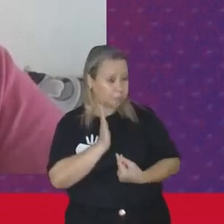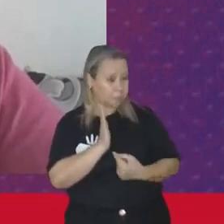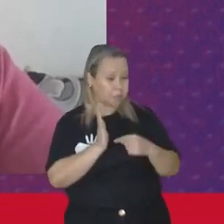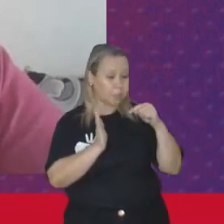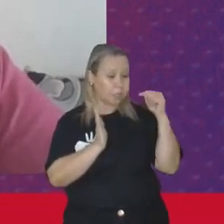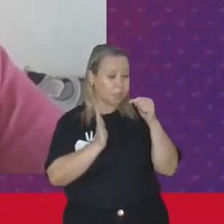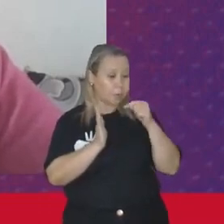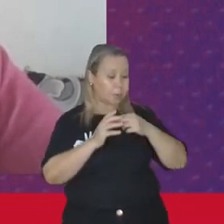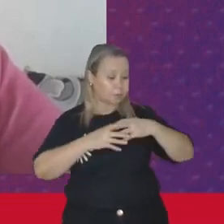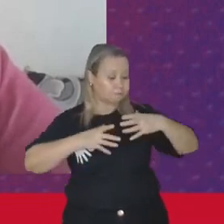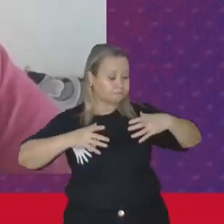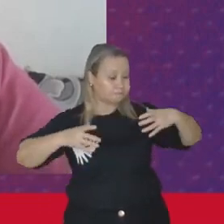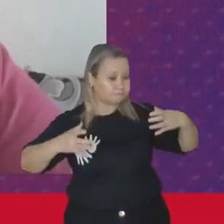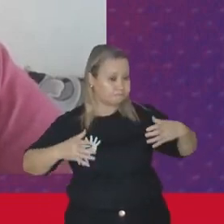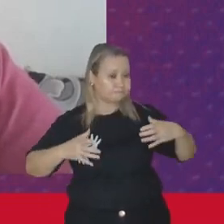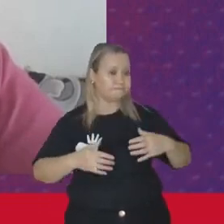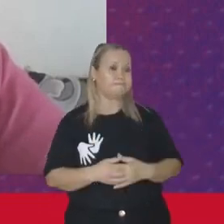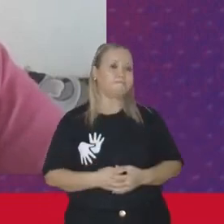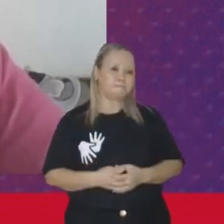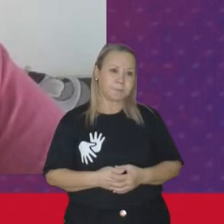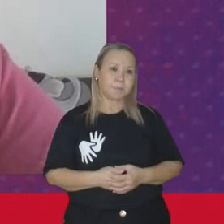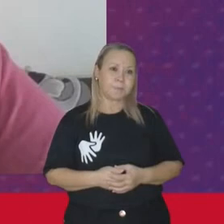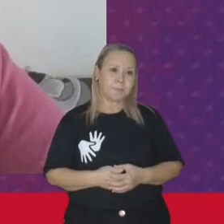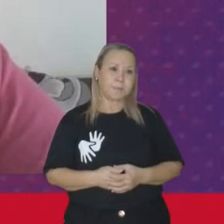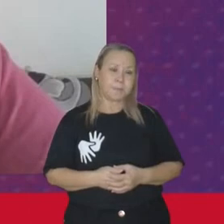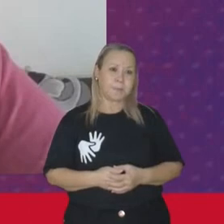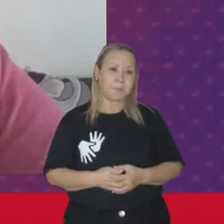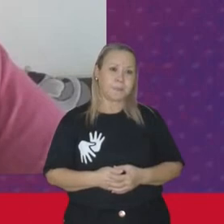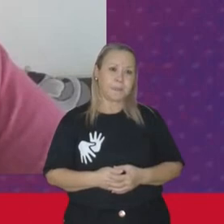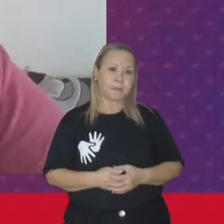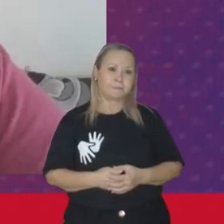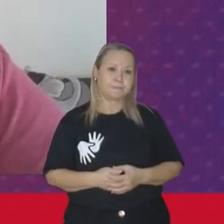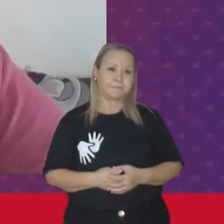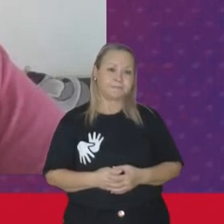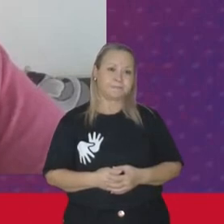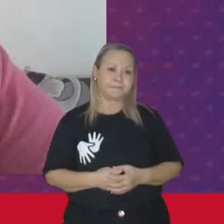essa dimensão, né? É uma